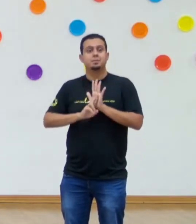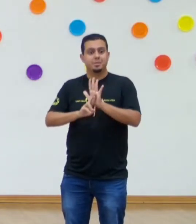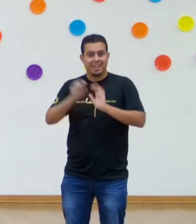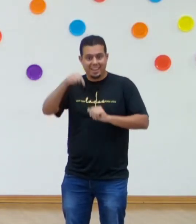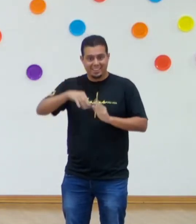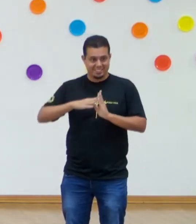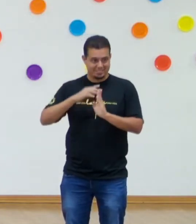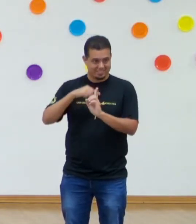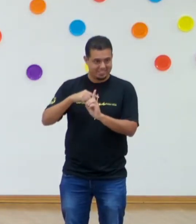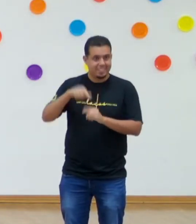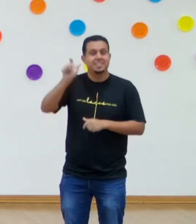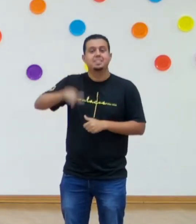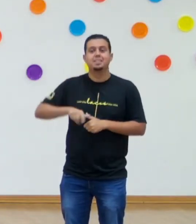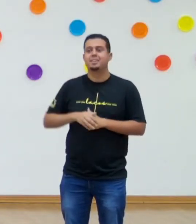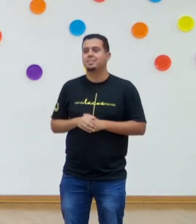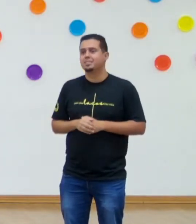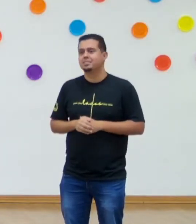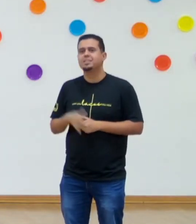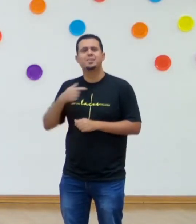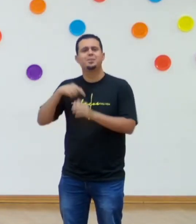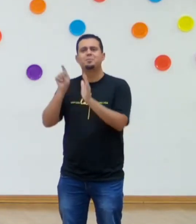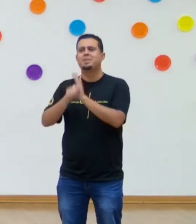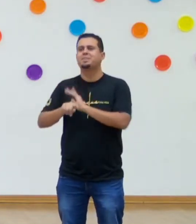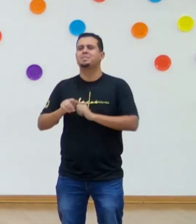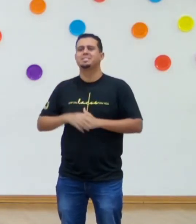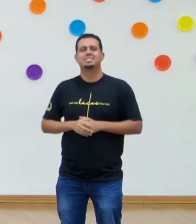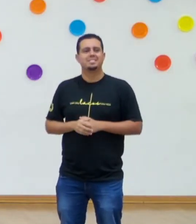Maranata. Eu tinha até perguntado...